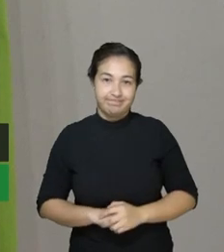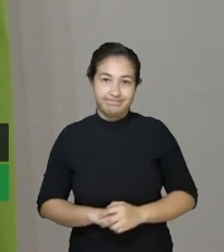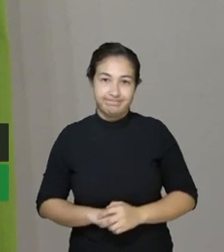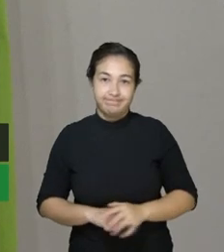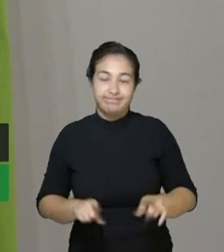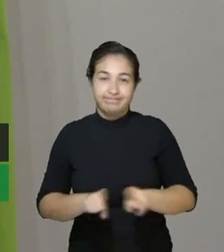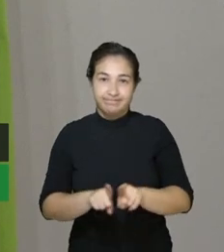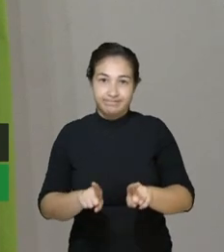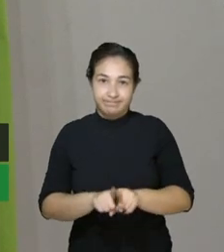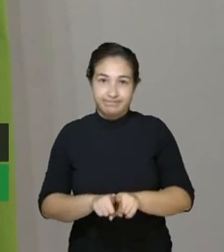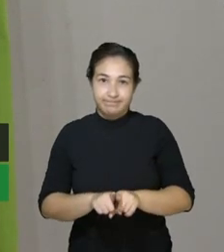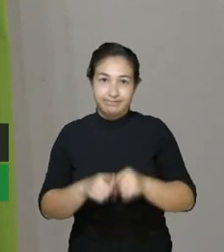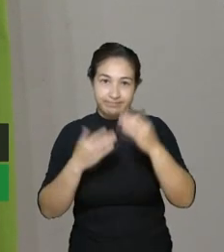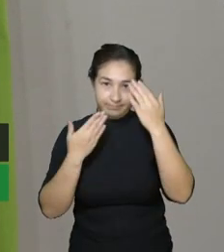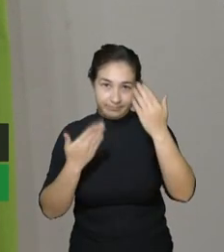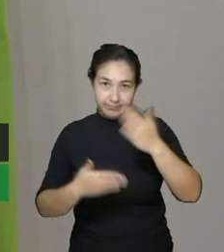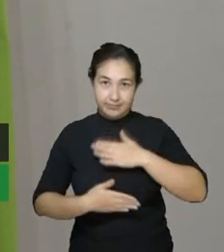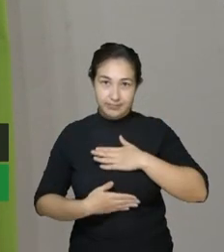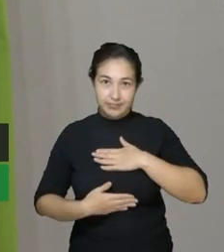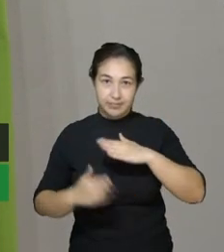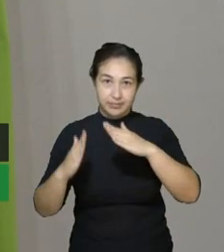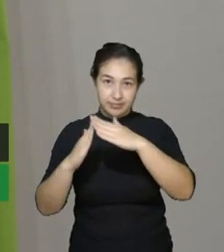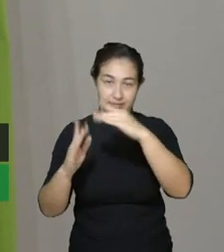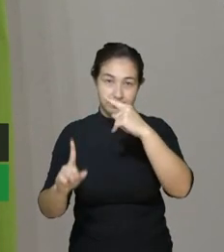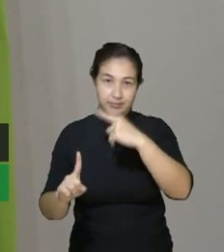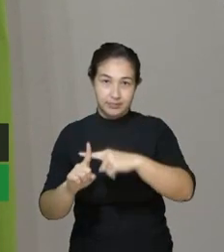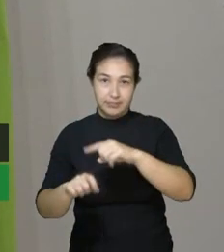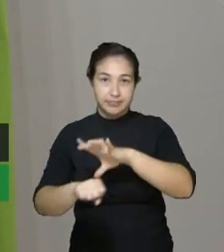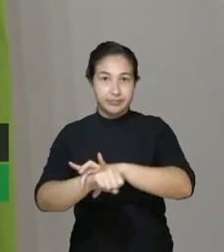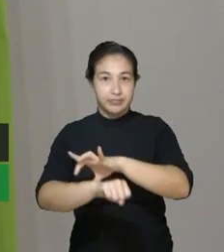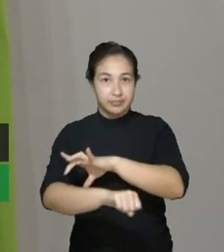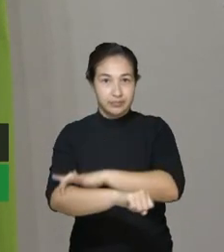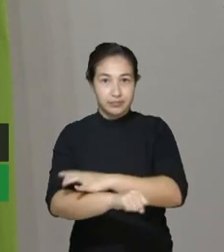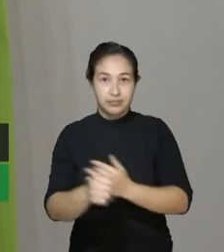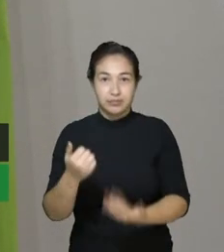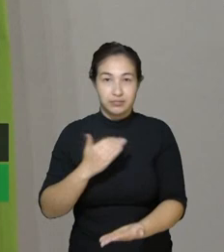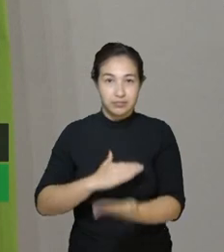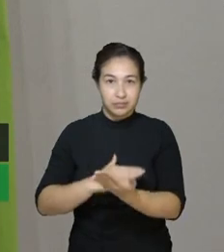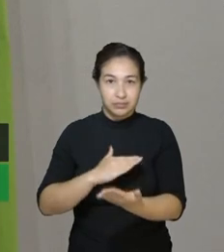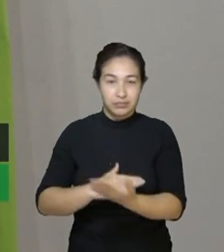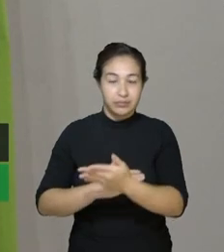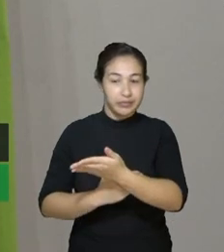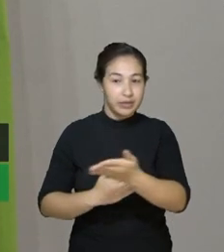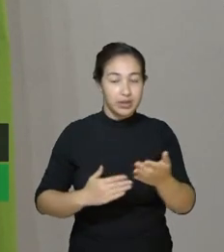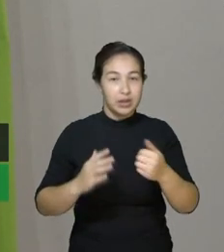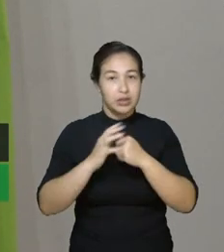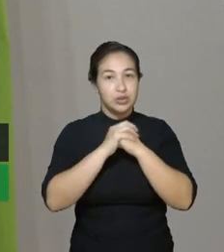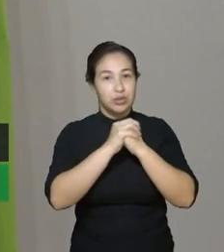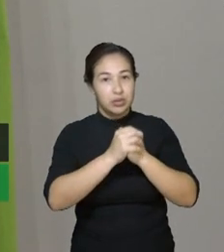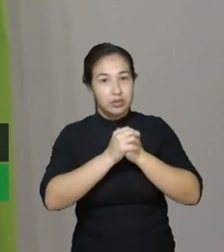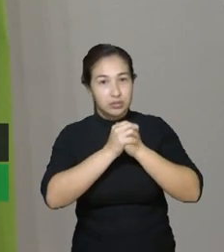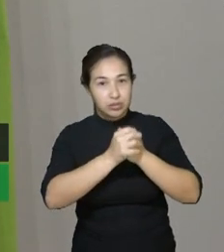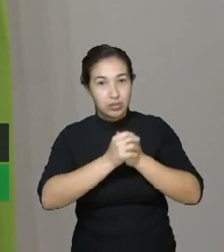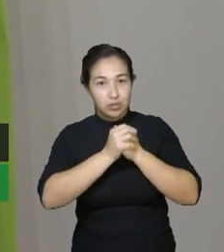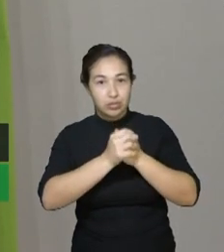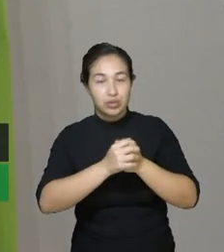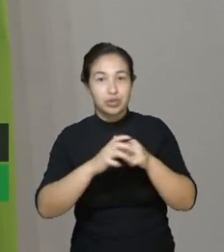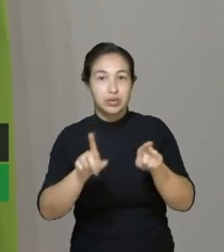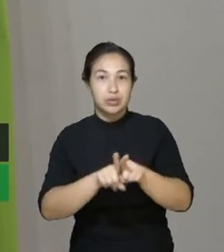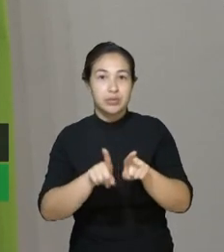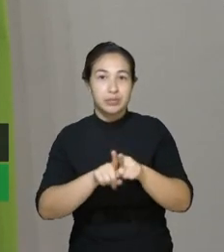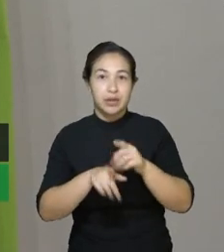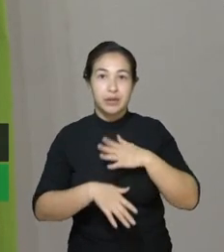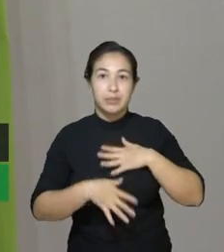Agradecer a minha igreja, a Assembleia de Deus, que sempre me apoiou com suas orações. Agradecer a